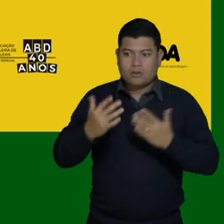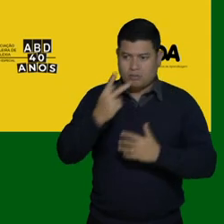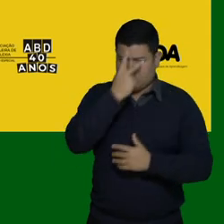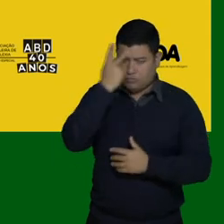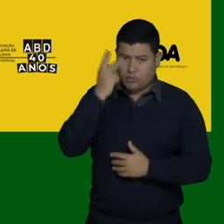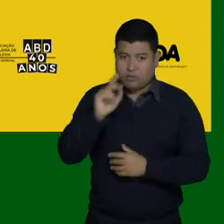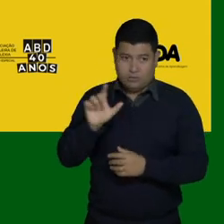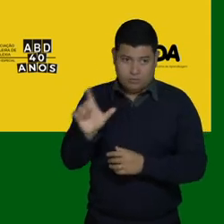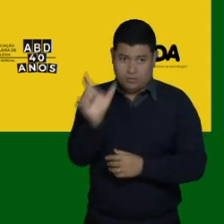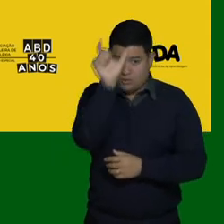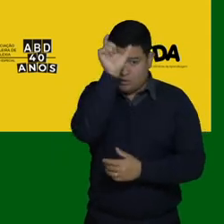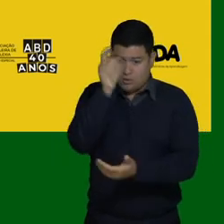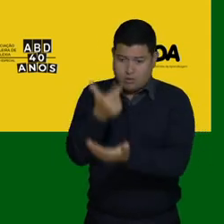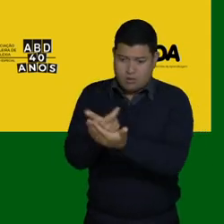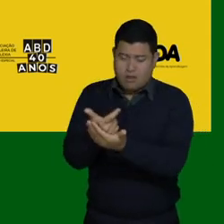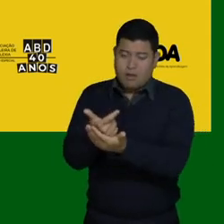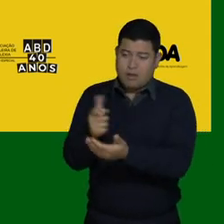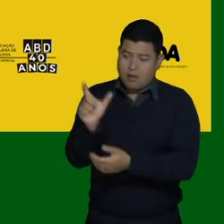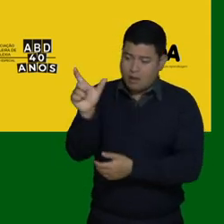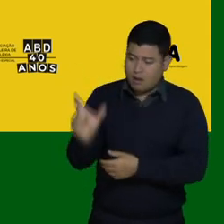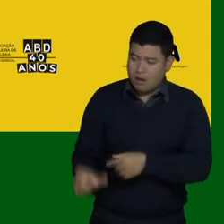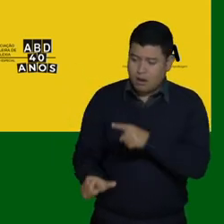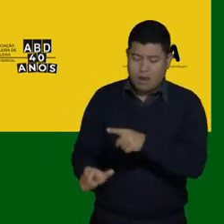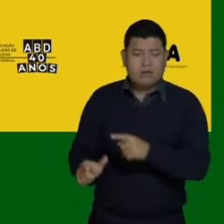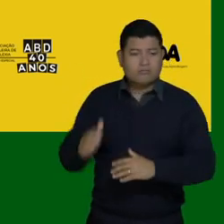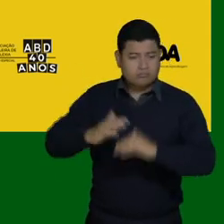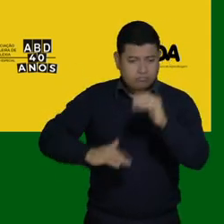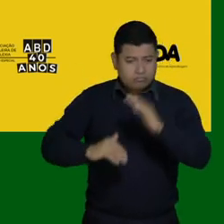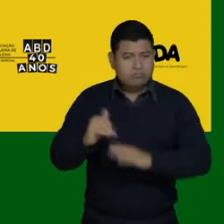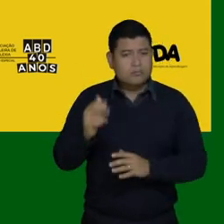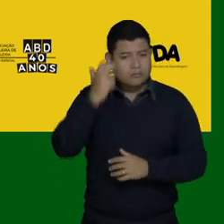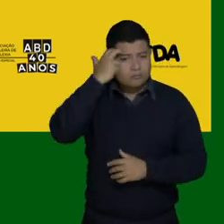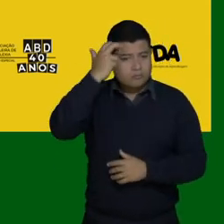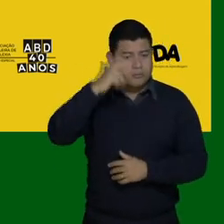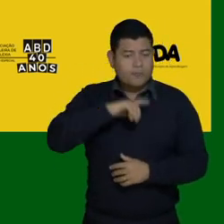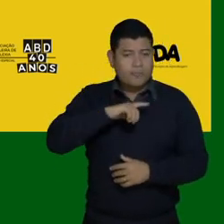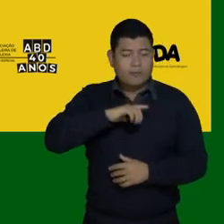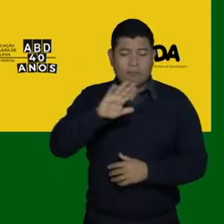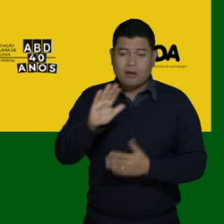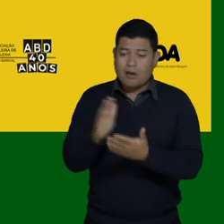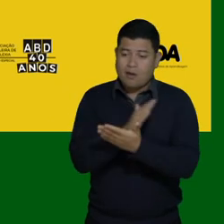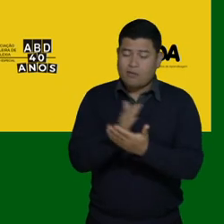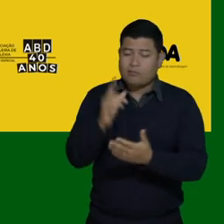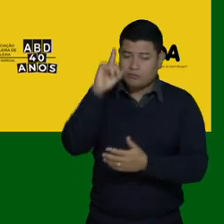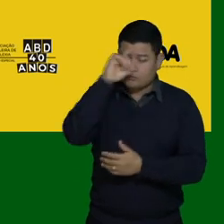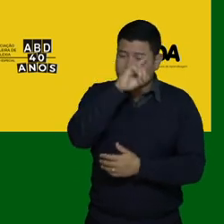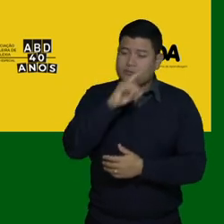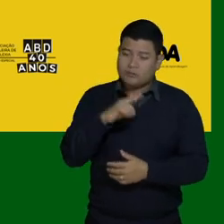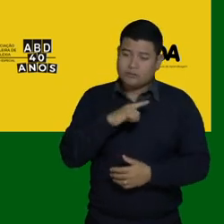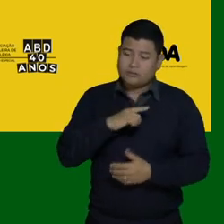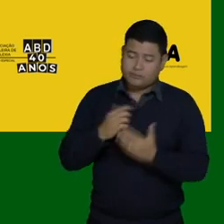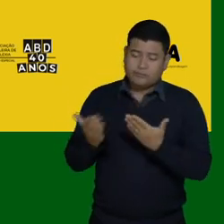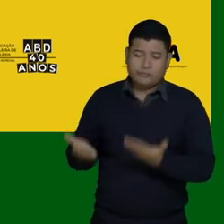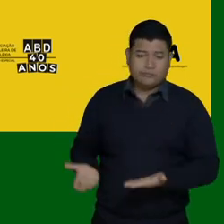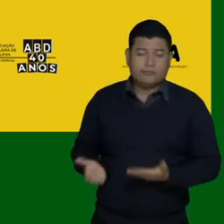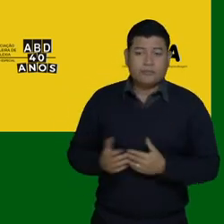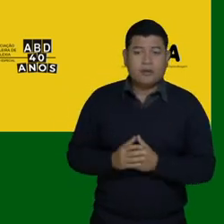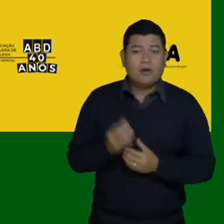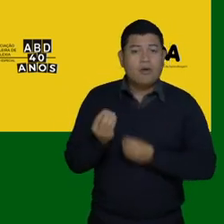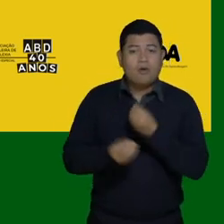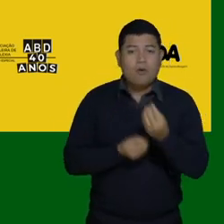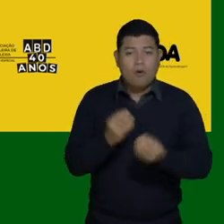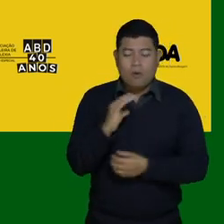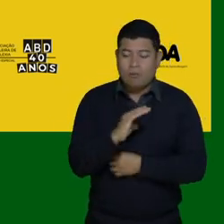inteligente mas tem dificuldades específicas Então como que os coordenadores pode ajudar né a baixa